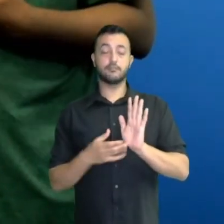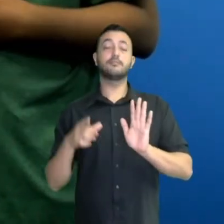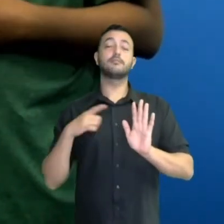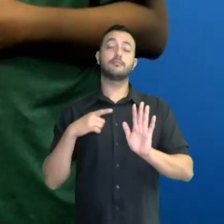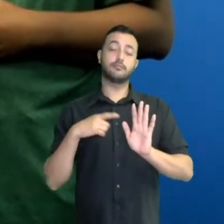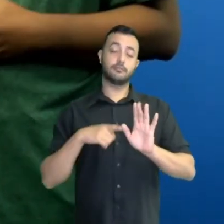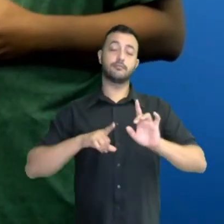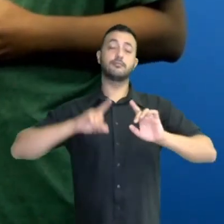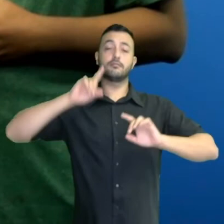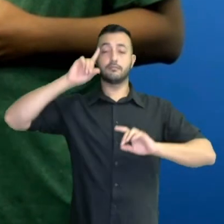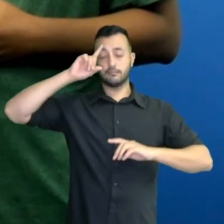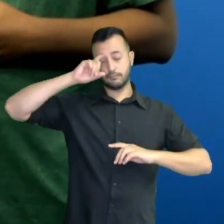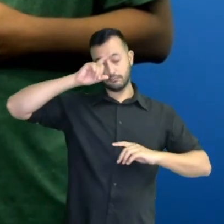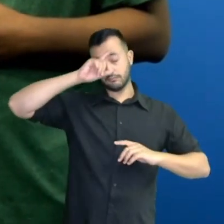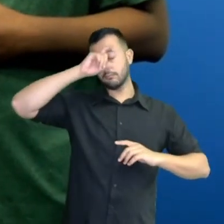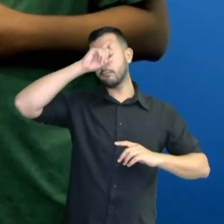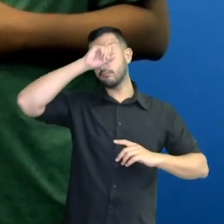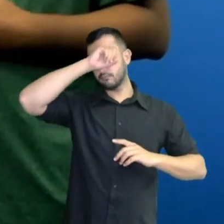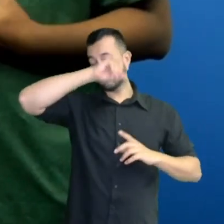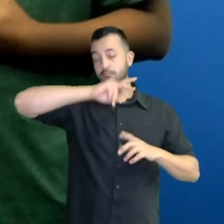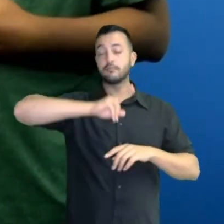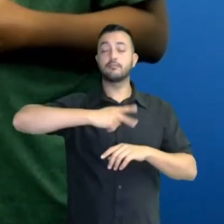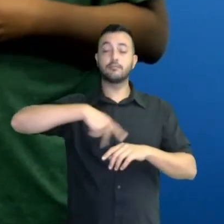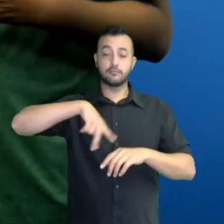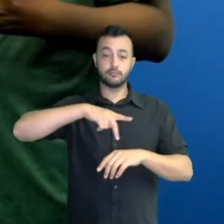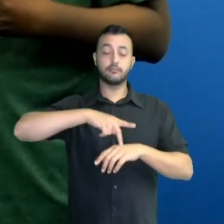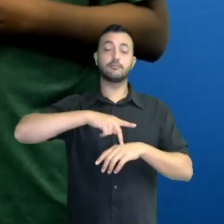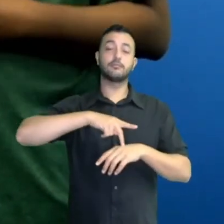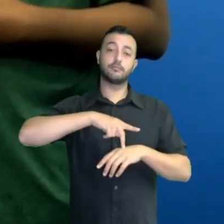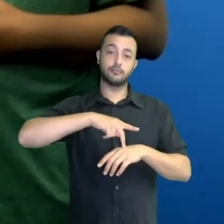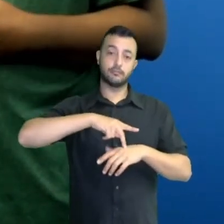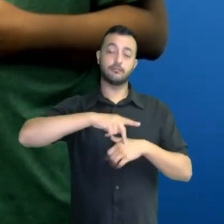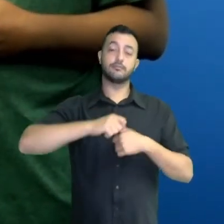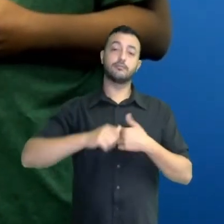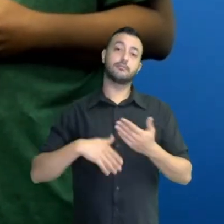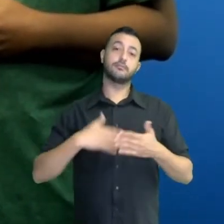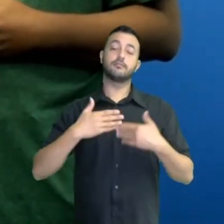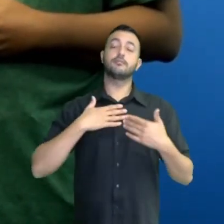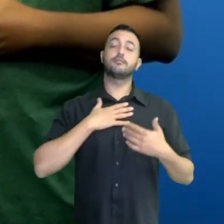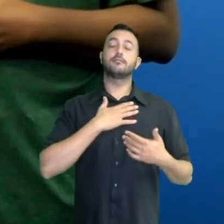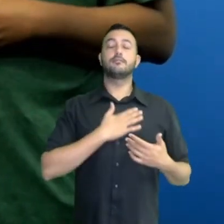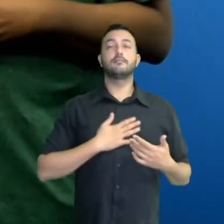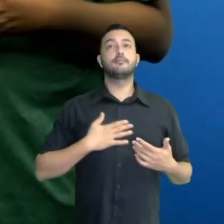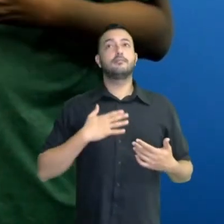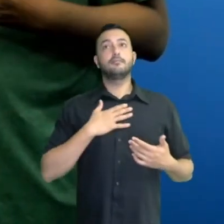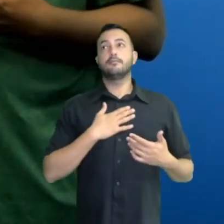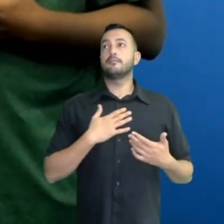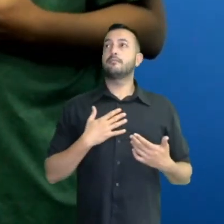grande dificuldade ainda no país de se promover um bem-estar social,